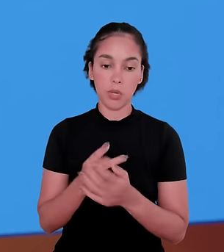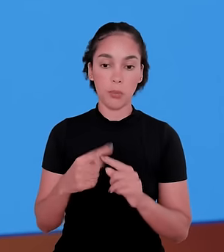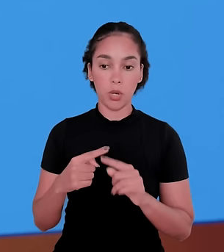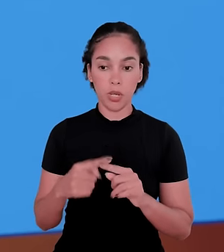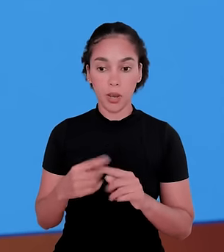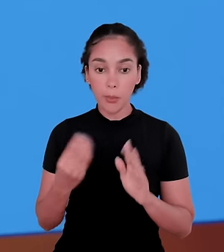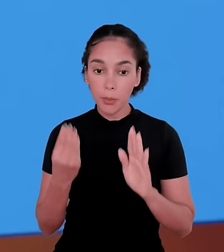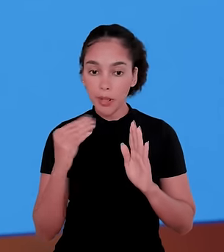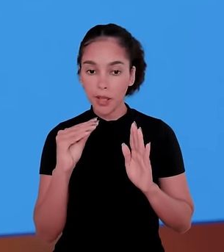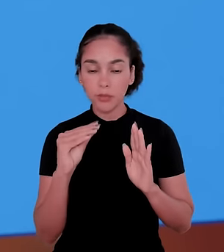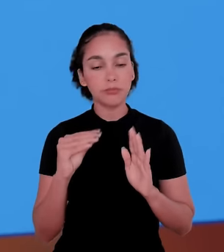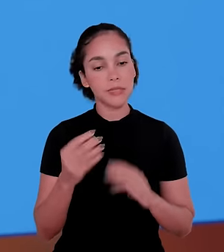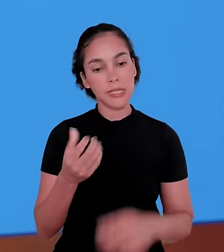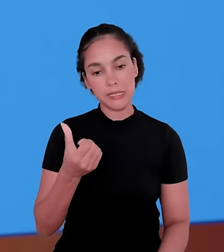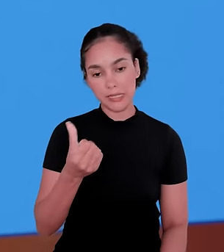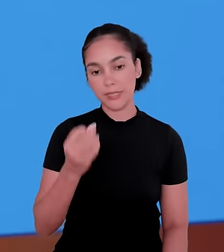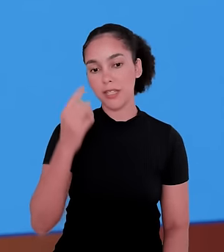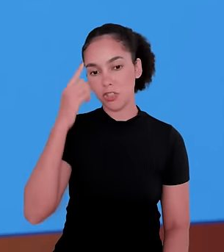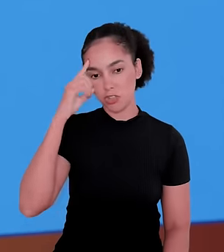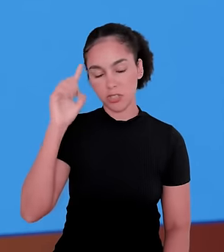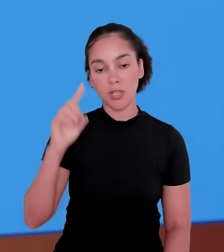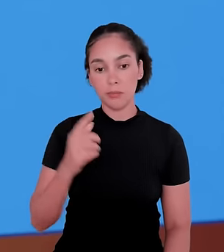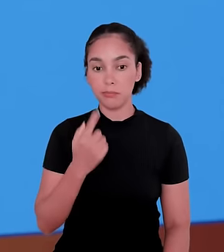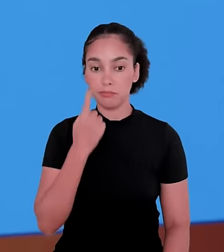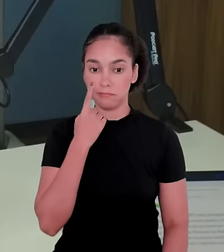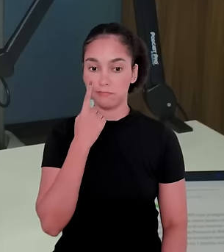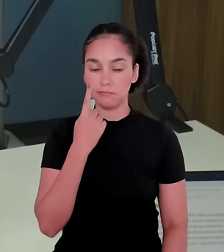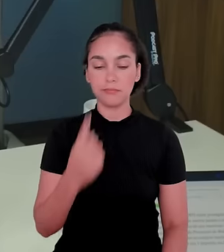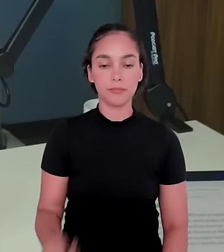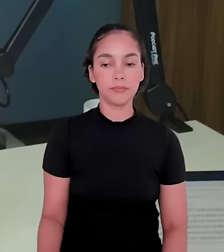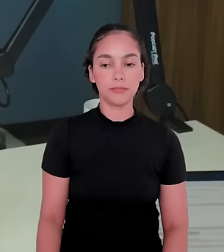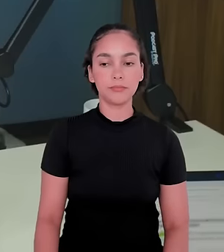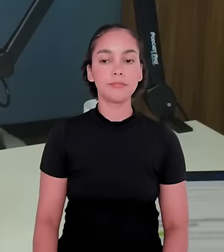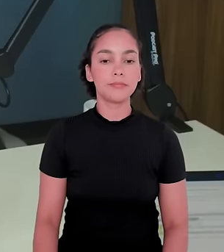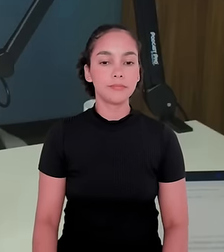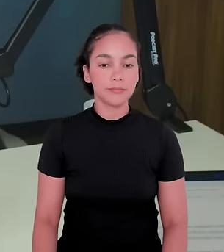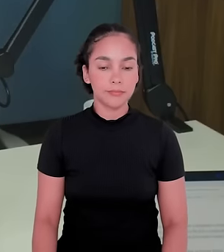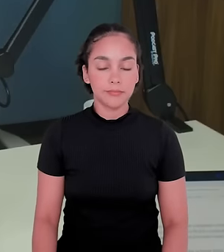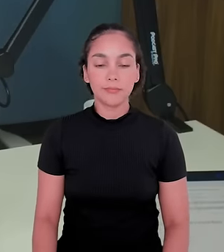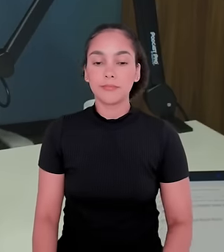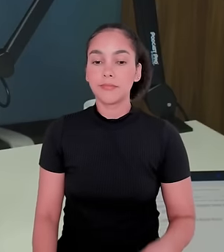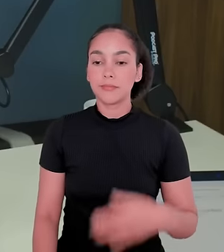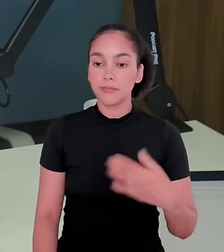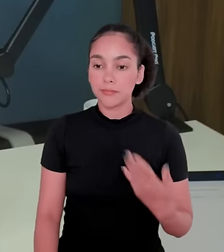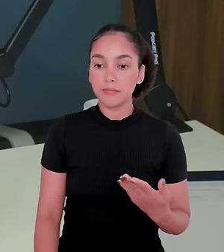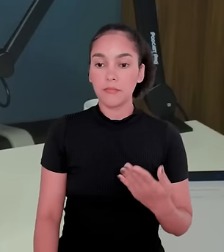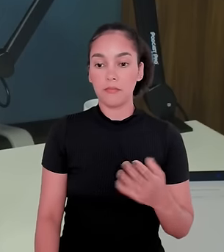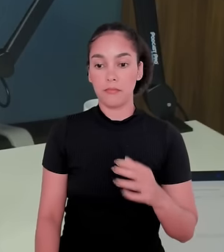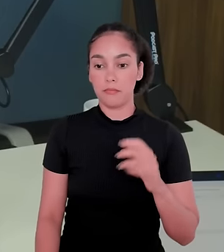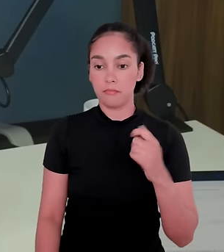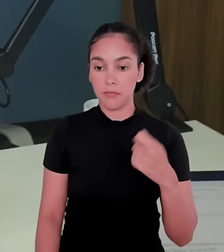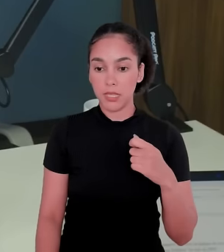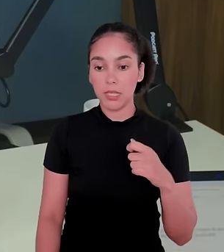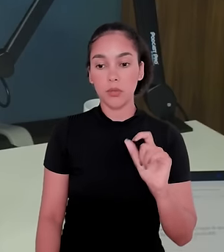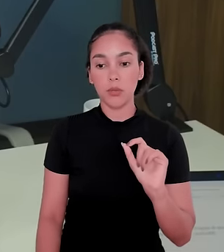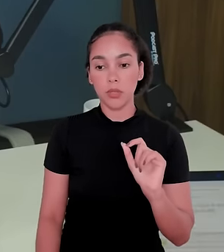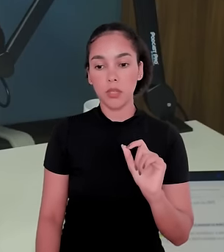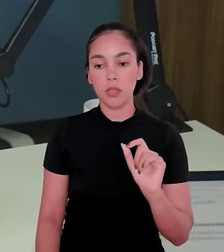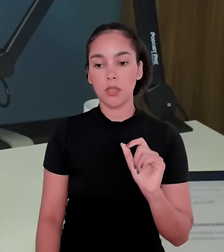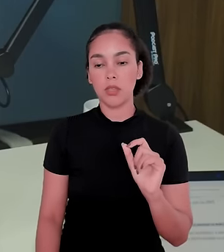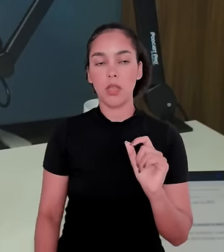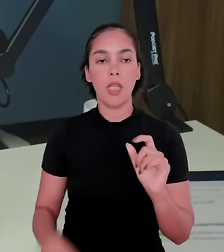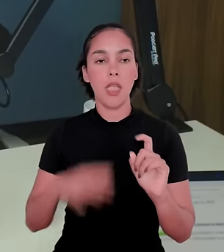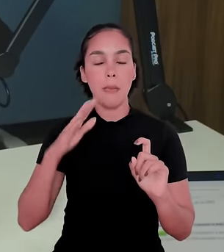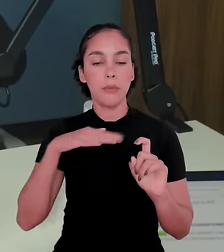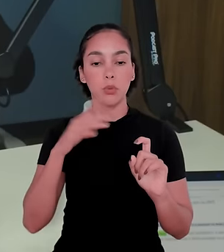porque uma vez que é publicado são 60 dias né legal legal e a gente então é a vamos atestar aqui gente então é mito essa história